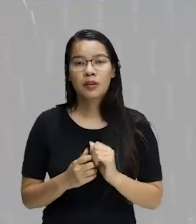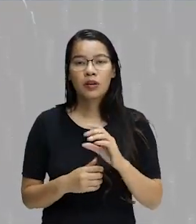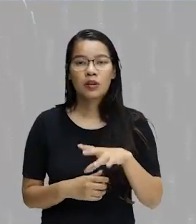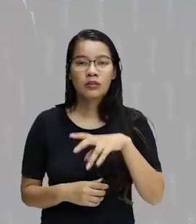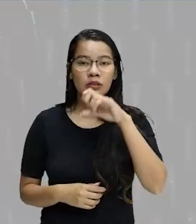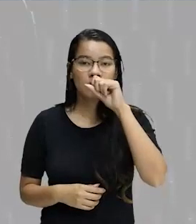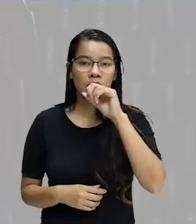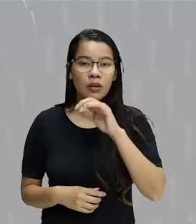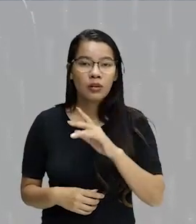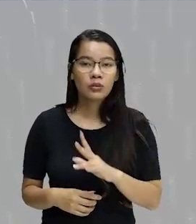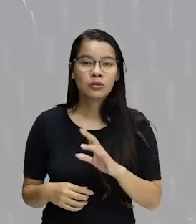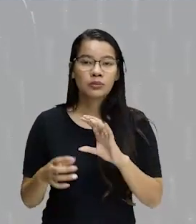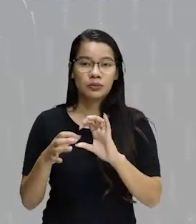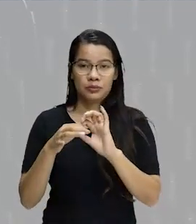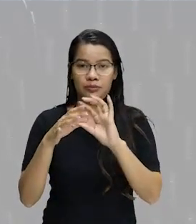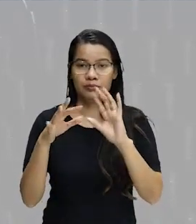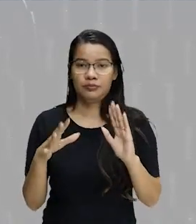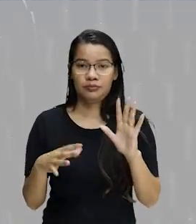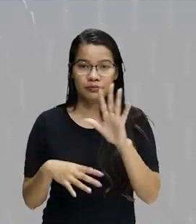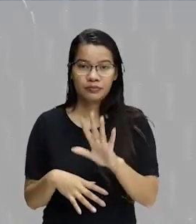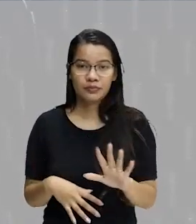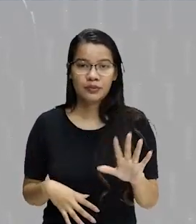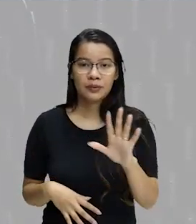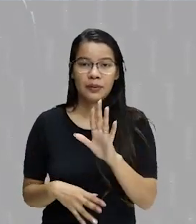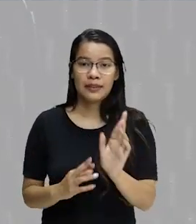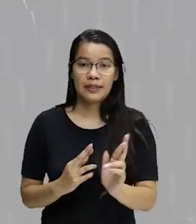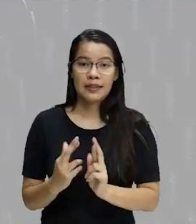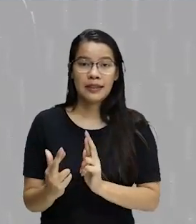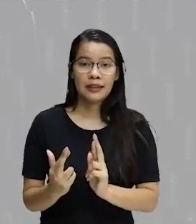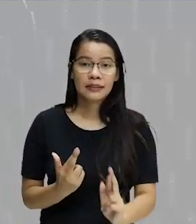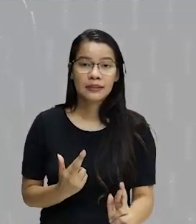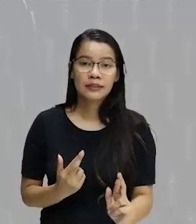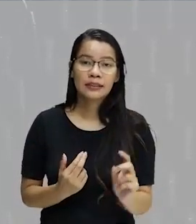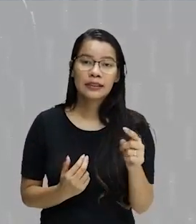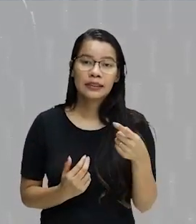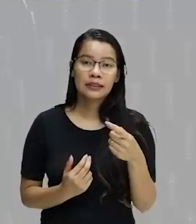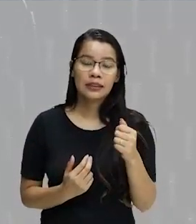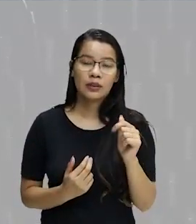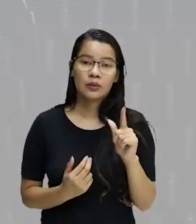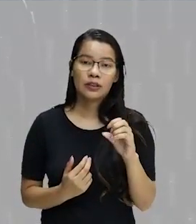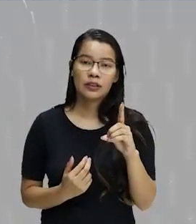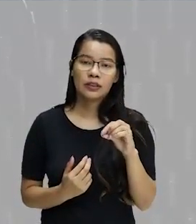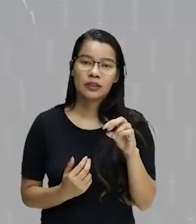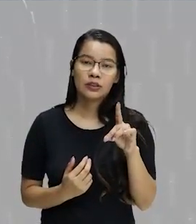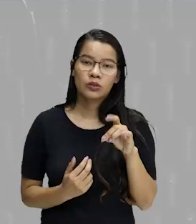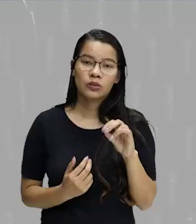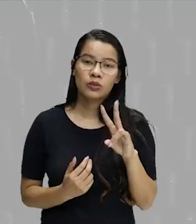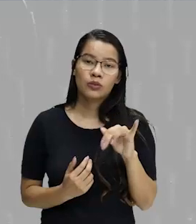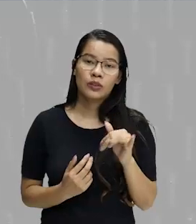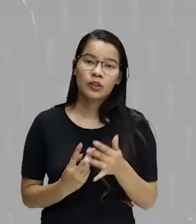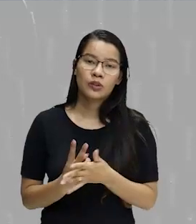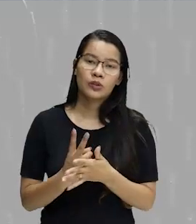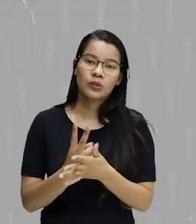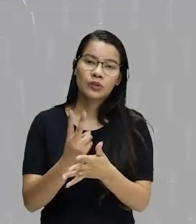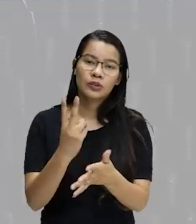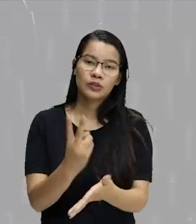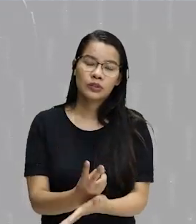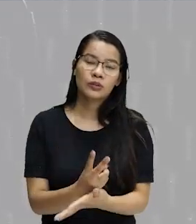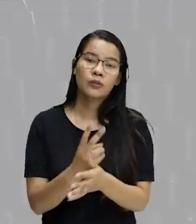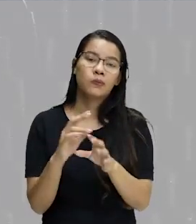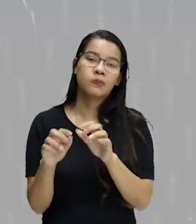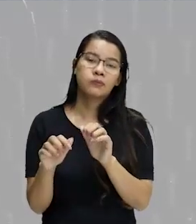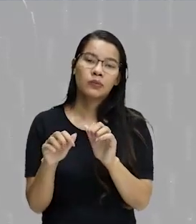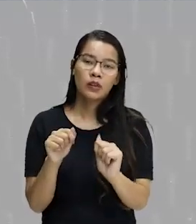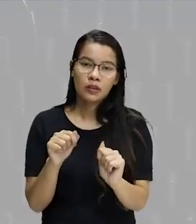forem liberados no meio reacional, esse aldeído ele vai continuar essa